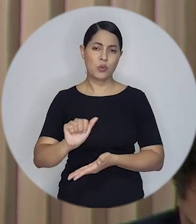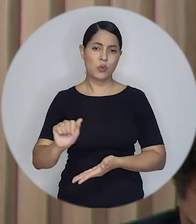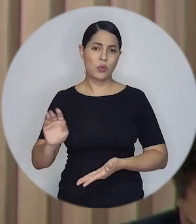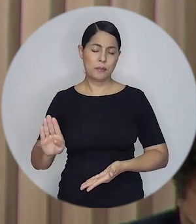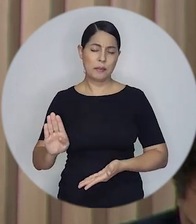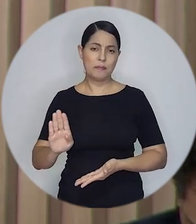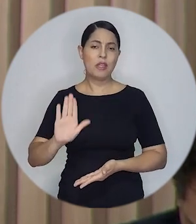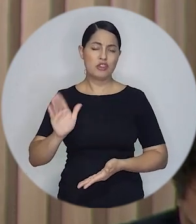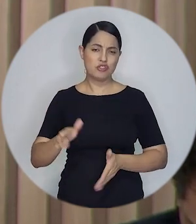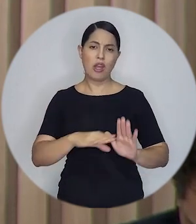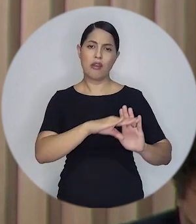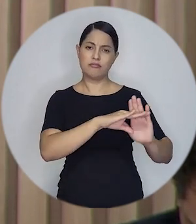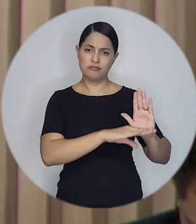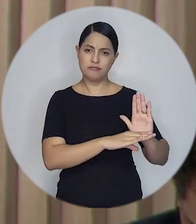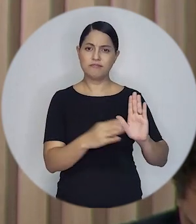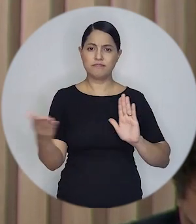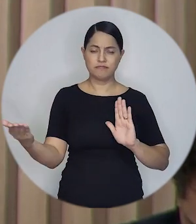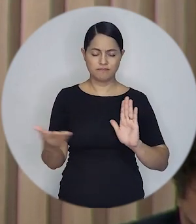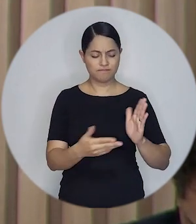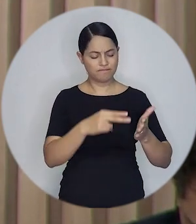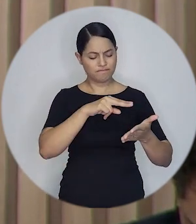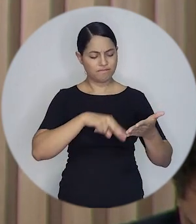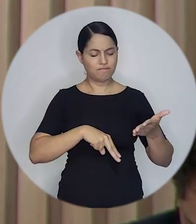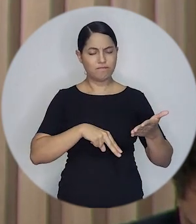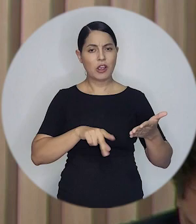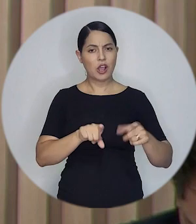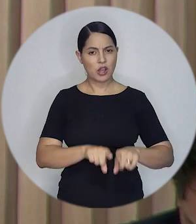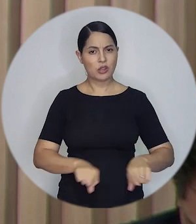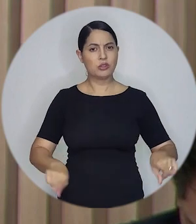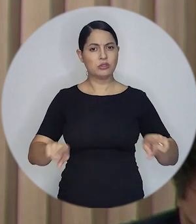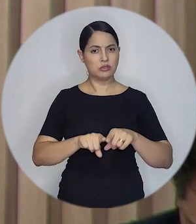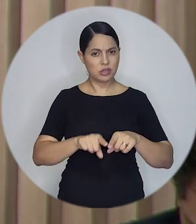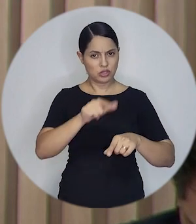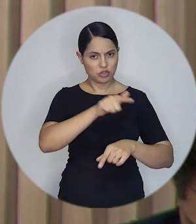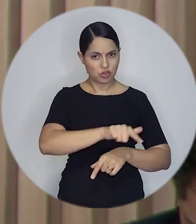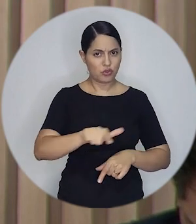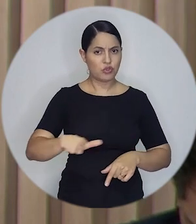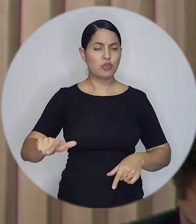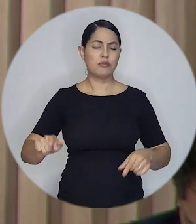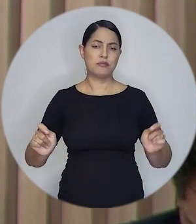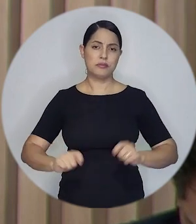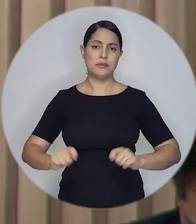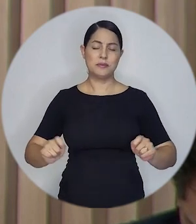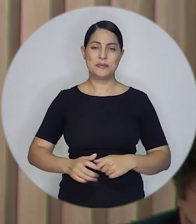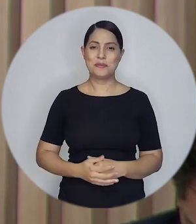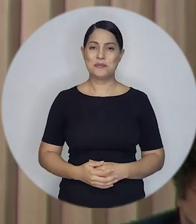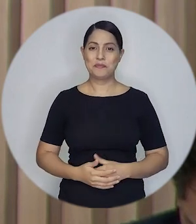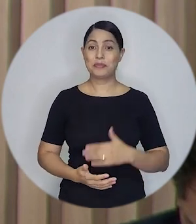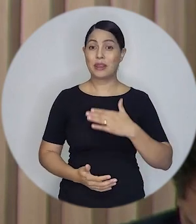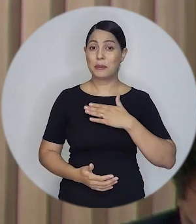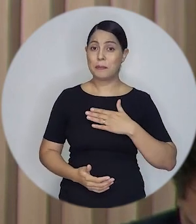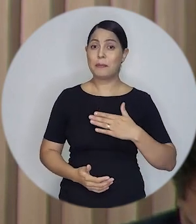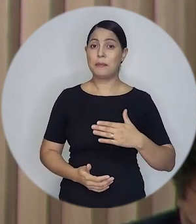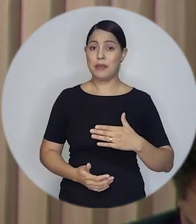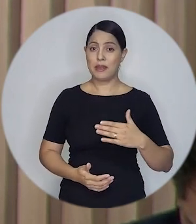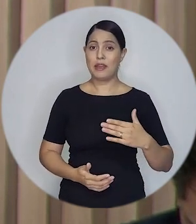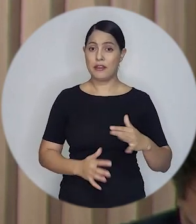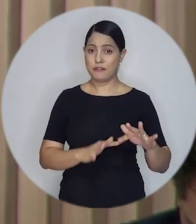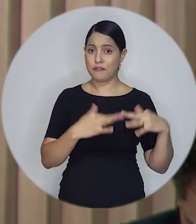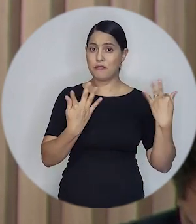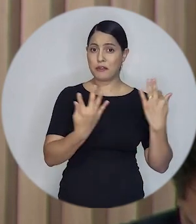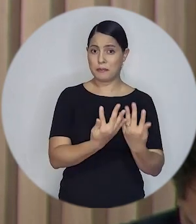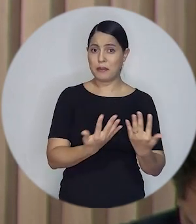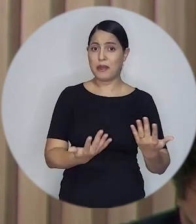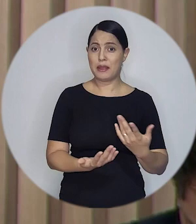conselho que já foram recebidas no início e que devem ser atualizadas permanentemente. Eu sou filho de advogado